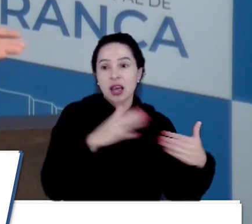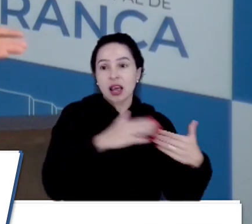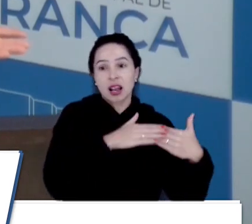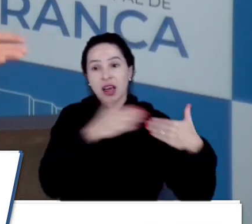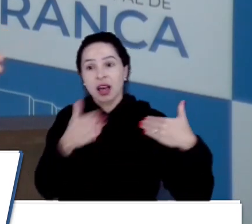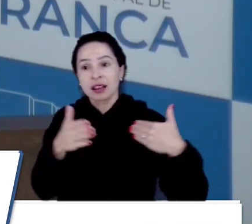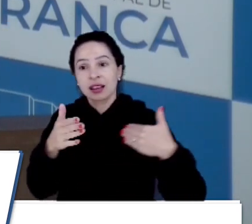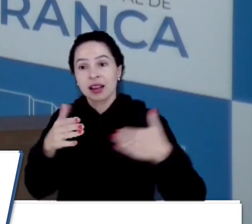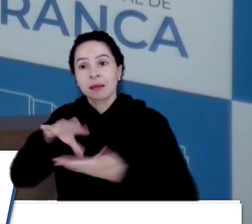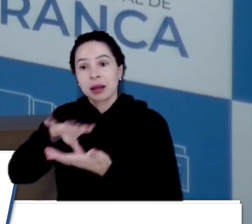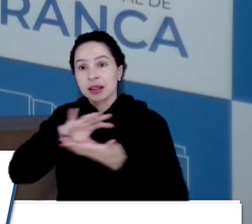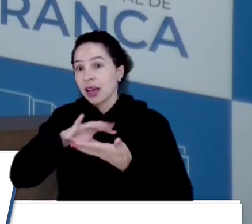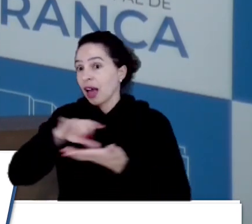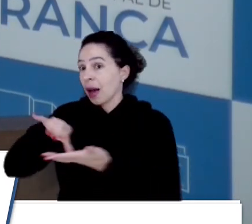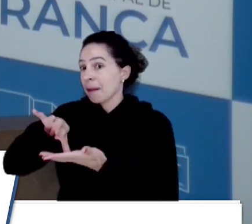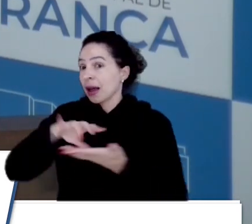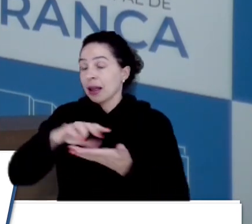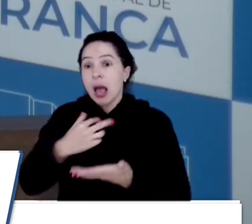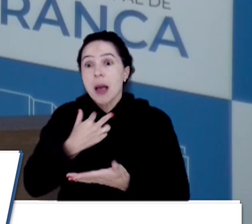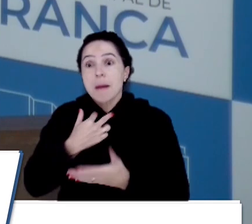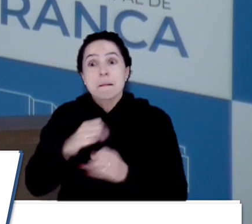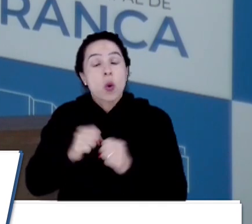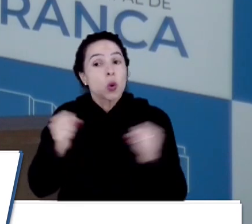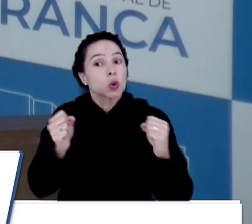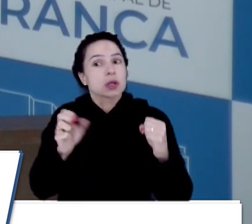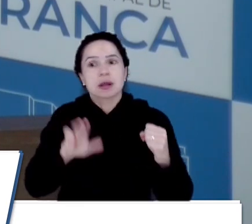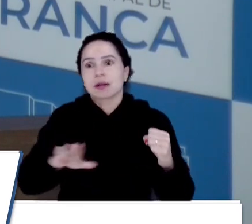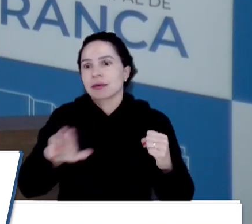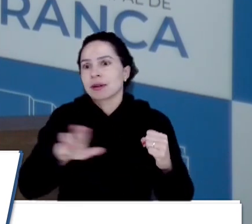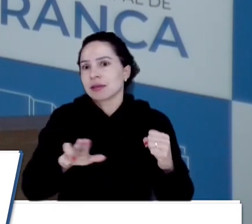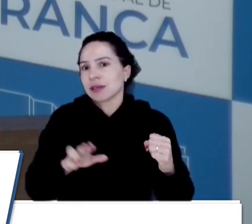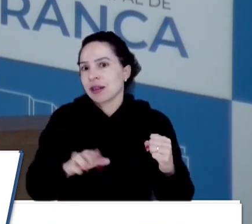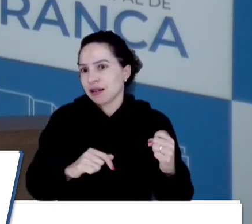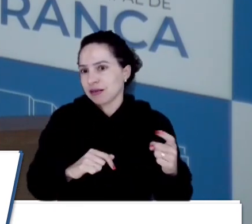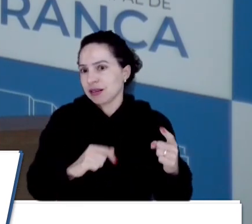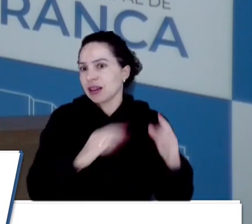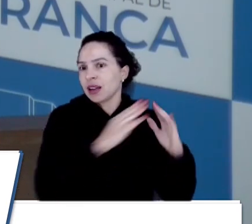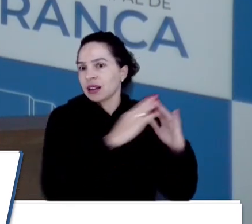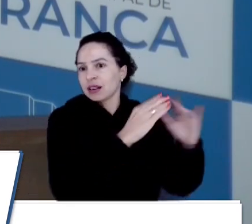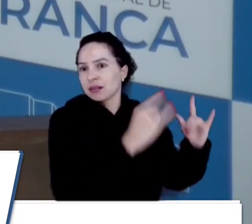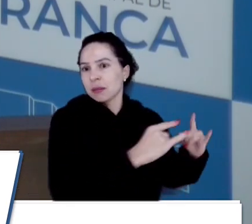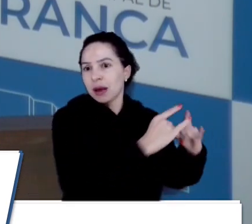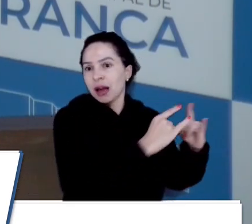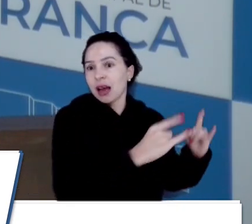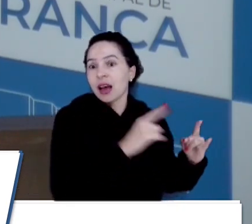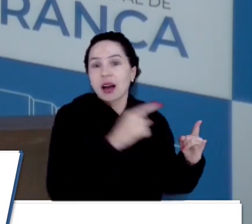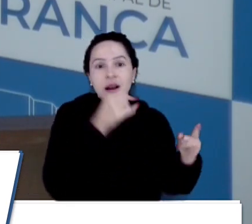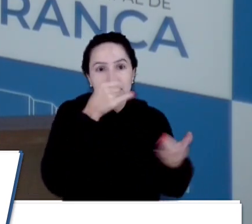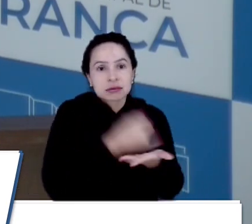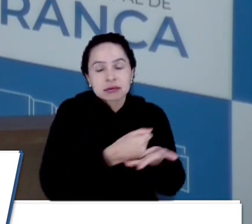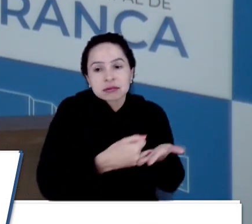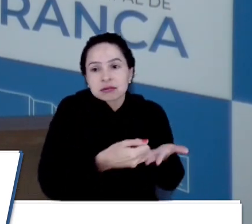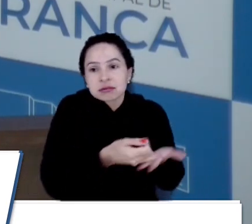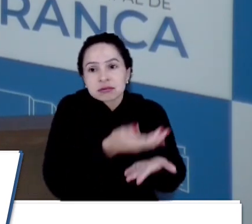pracinha. Aquela pracinha é impossível de usar ela. E esses barracos lá são ponto de tráfico.